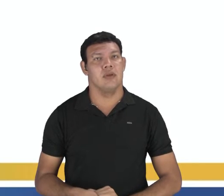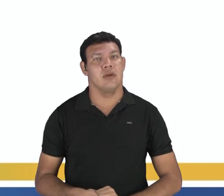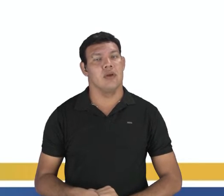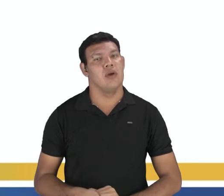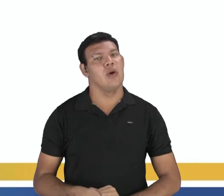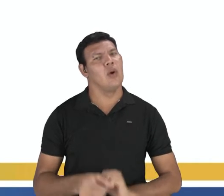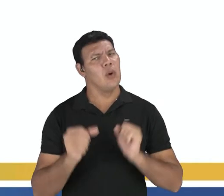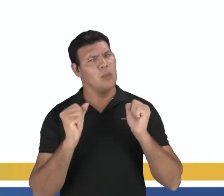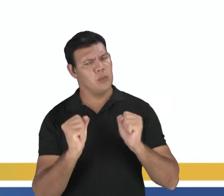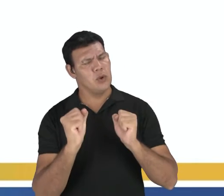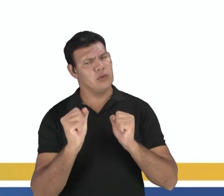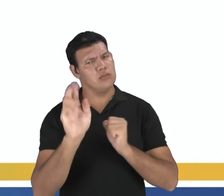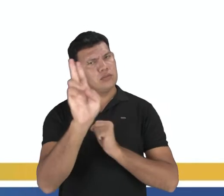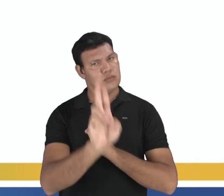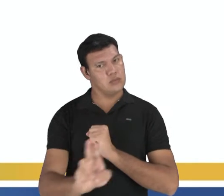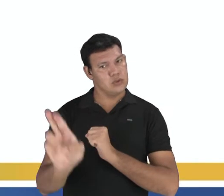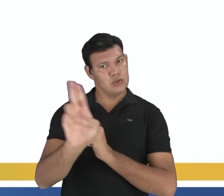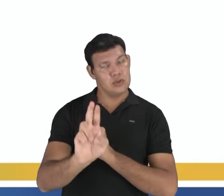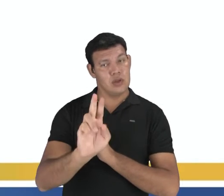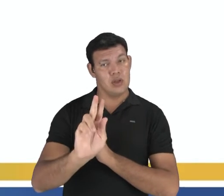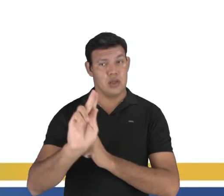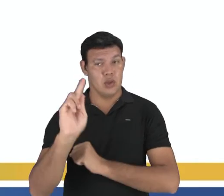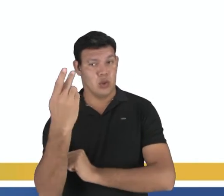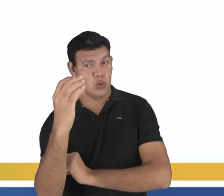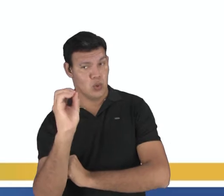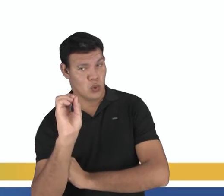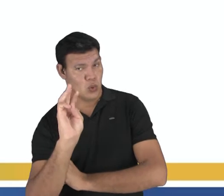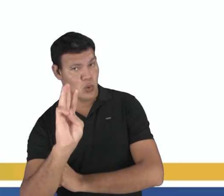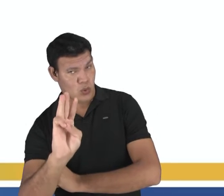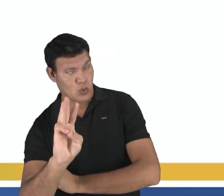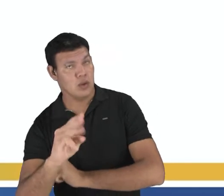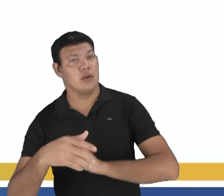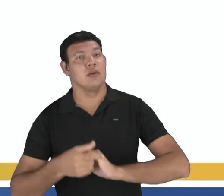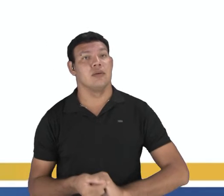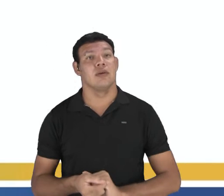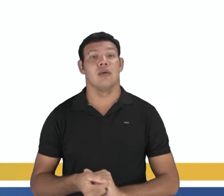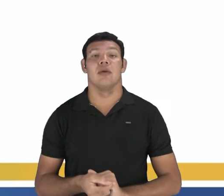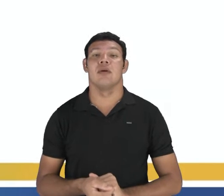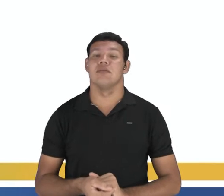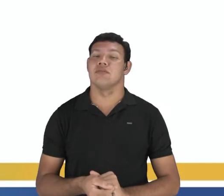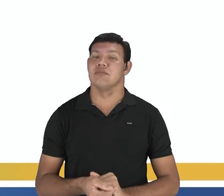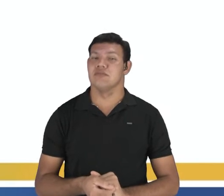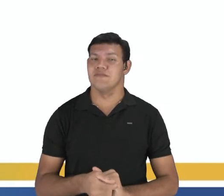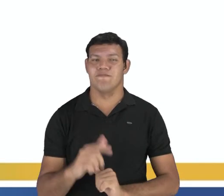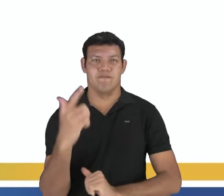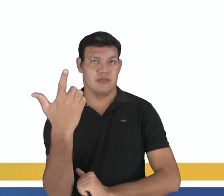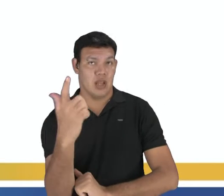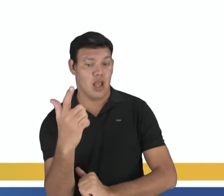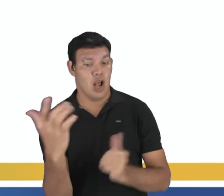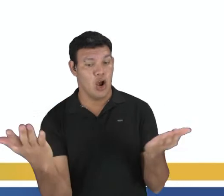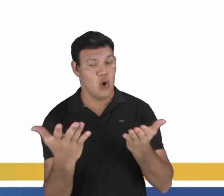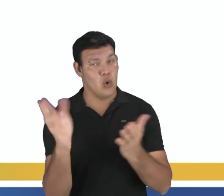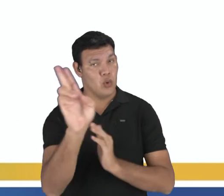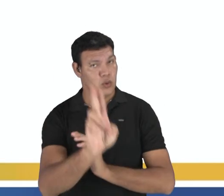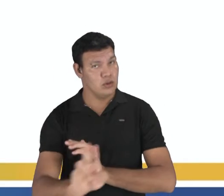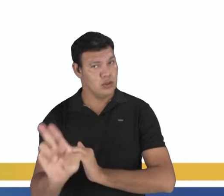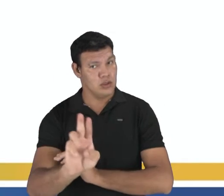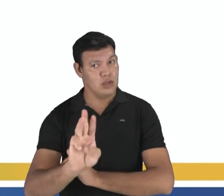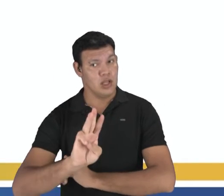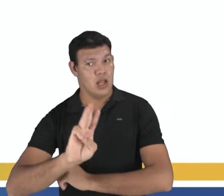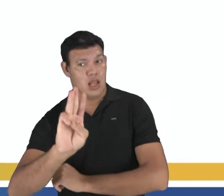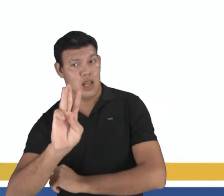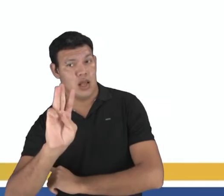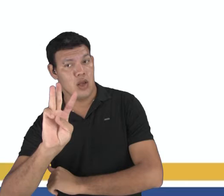Hulk mas o rolo não está aí então no caso é o Rose porque além do está me referindo uma